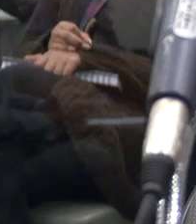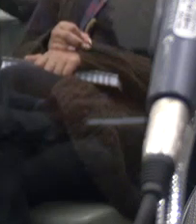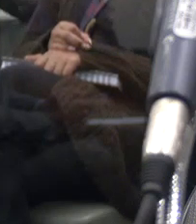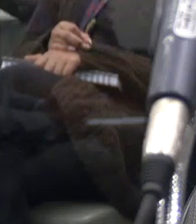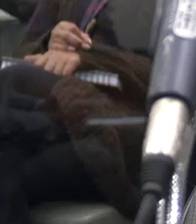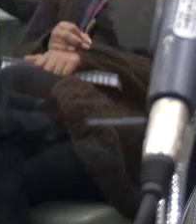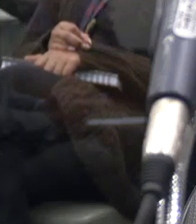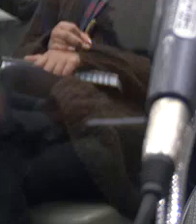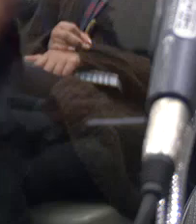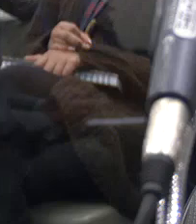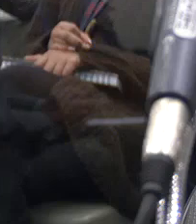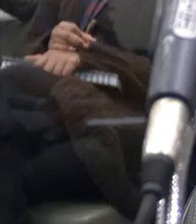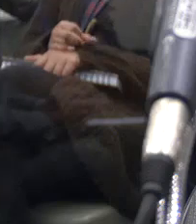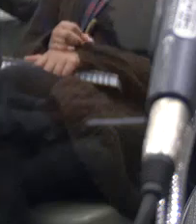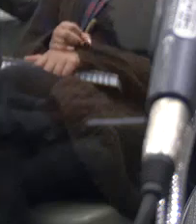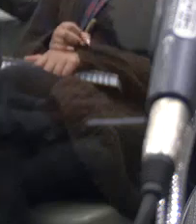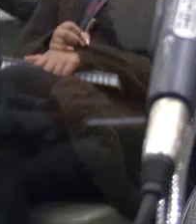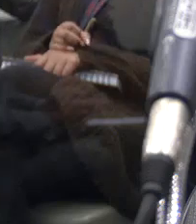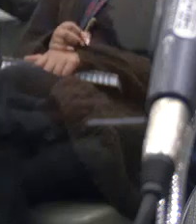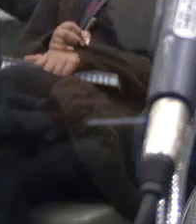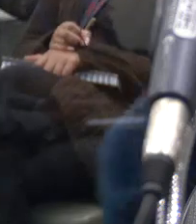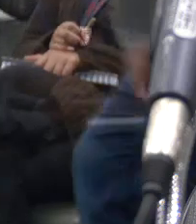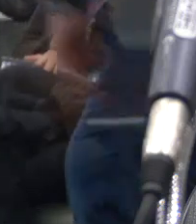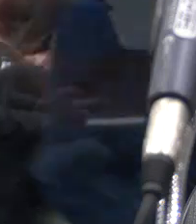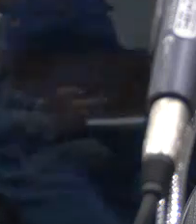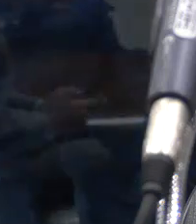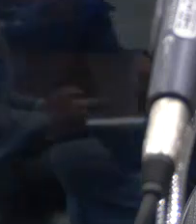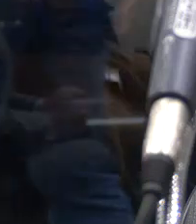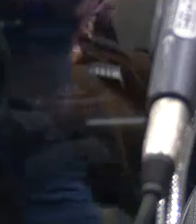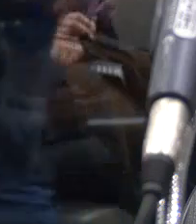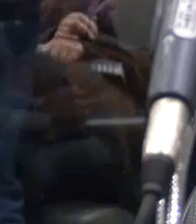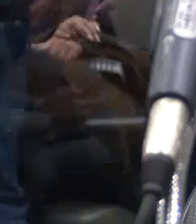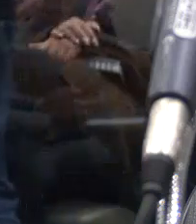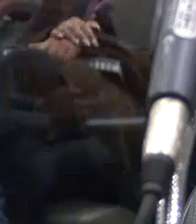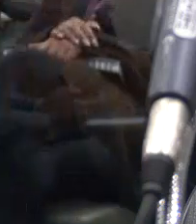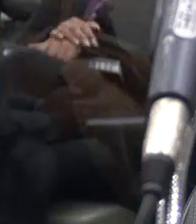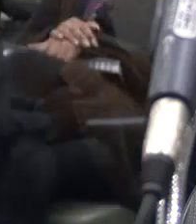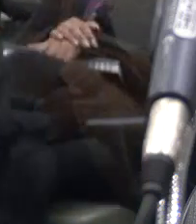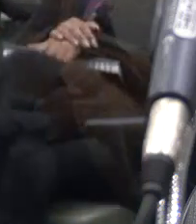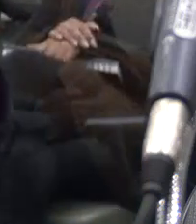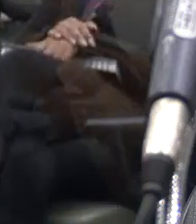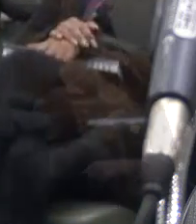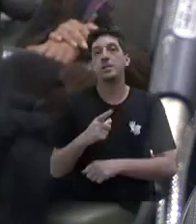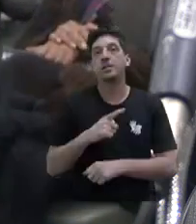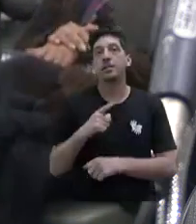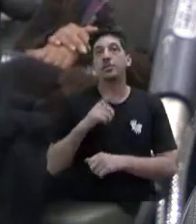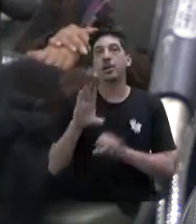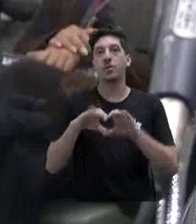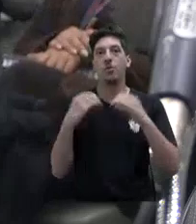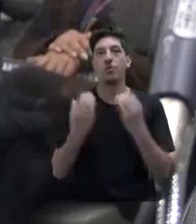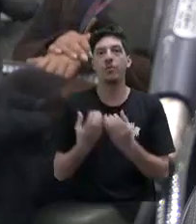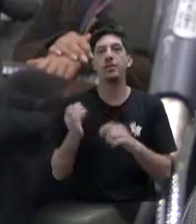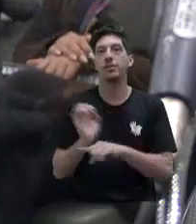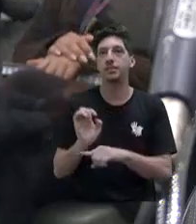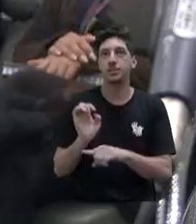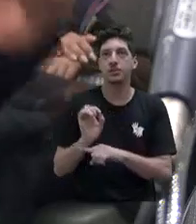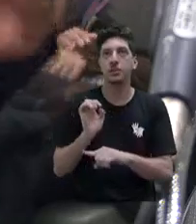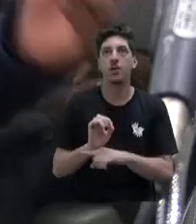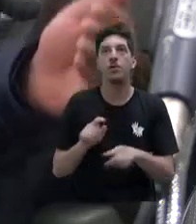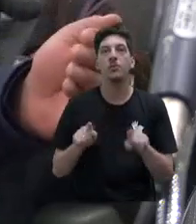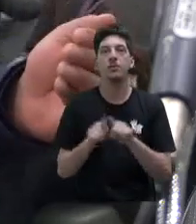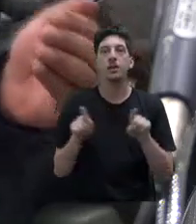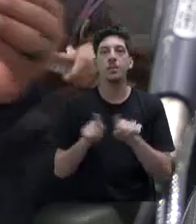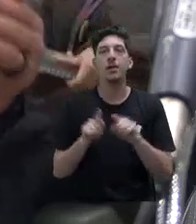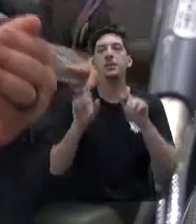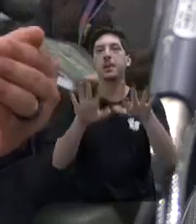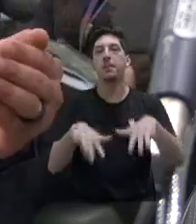porque nós estamos, neste ano, por exemplo, com a conferência estadual e as